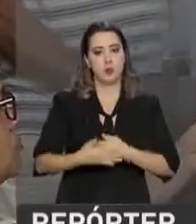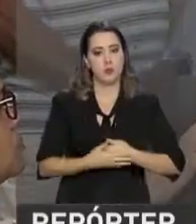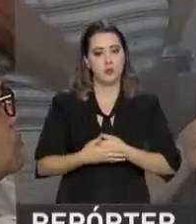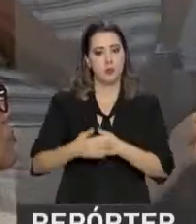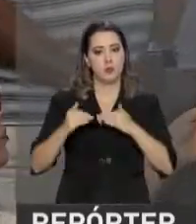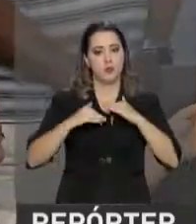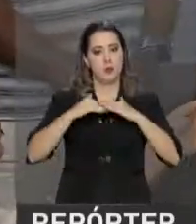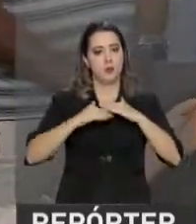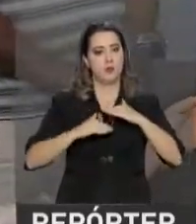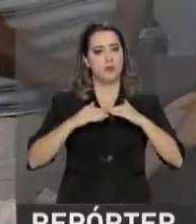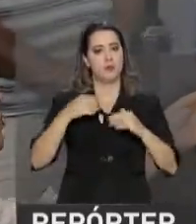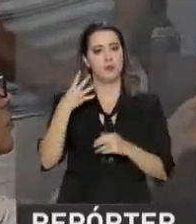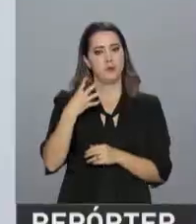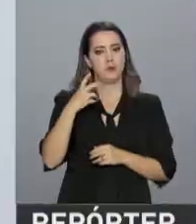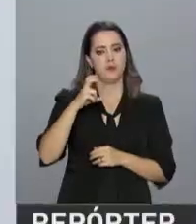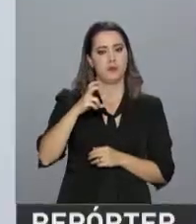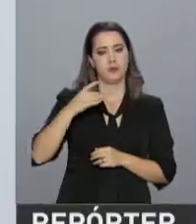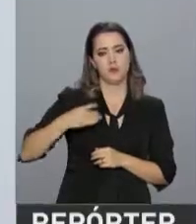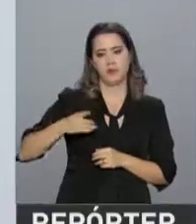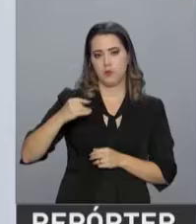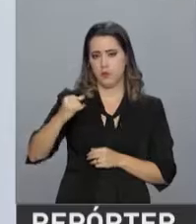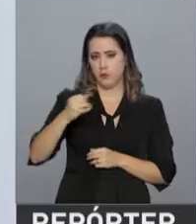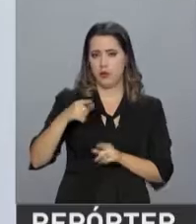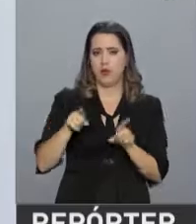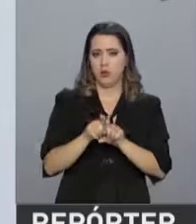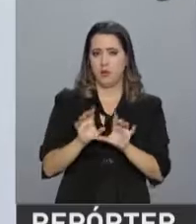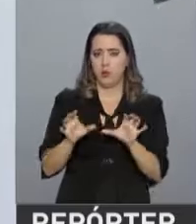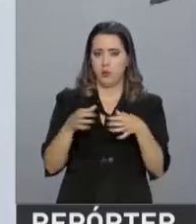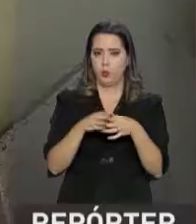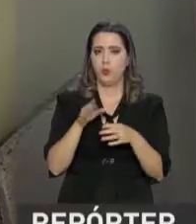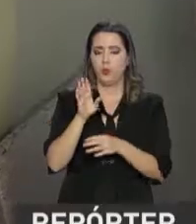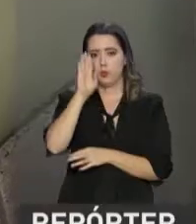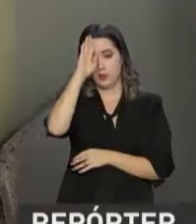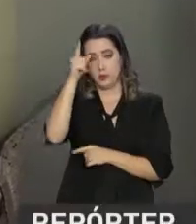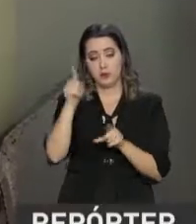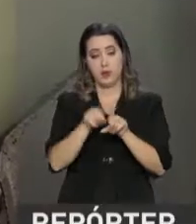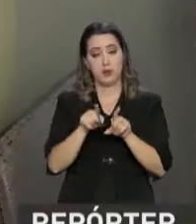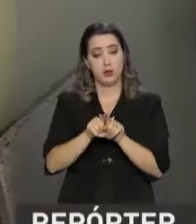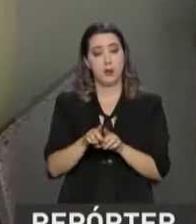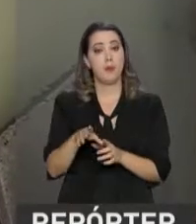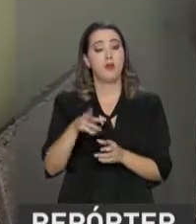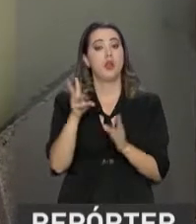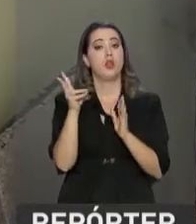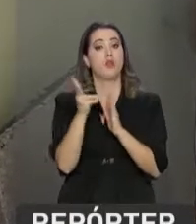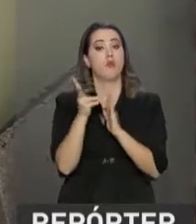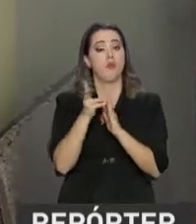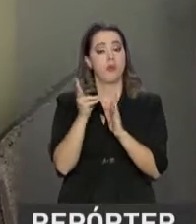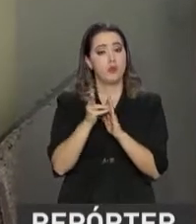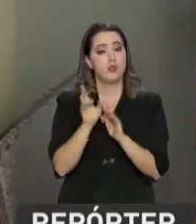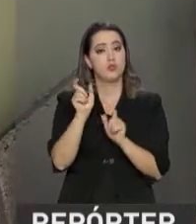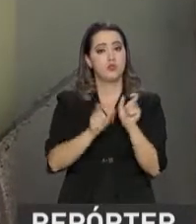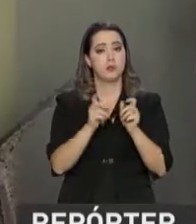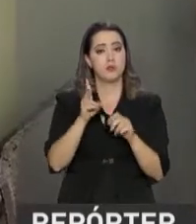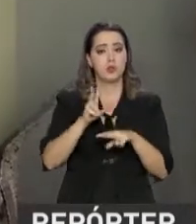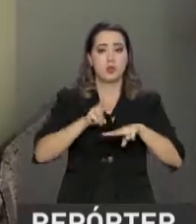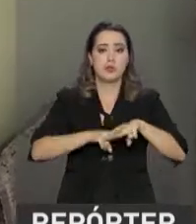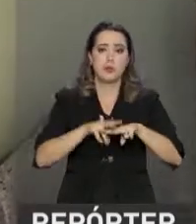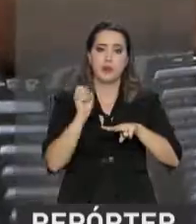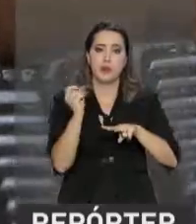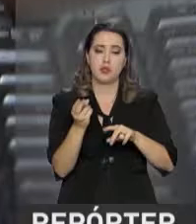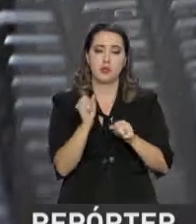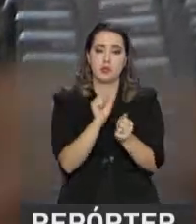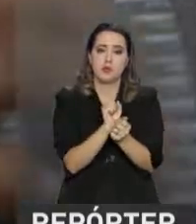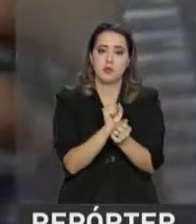há menos de 45 dias também estão no grupo de prioridades. E ainda os indígenas e as pessoas que estão presas ou